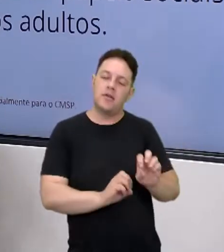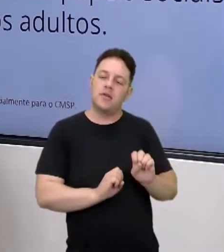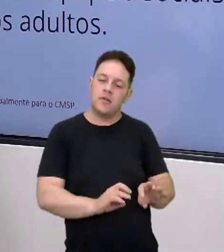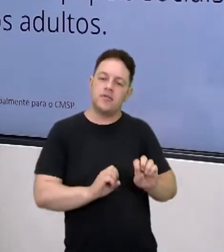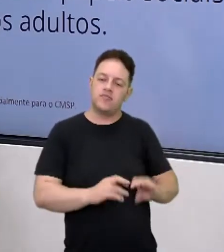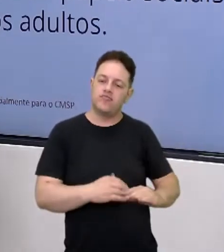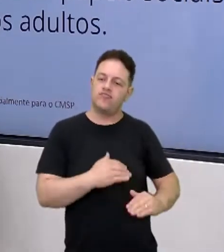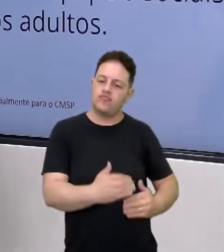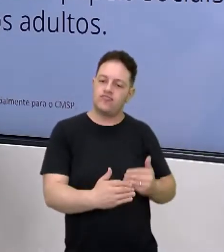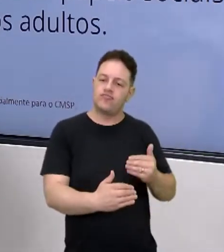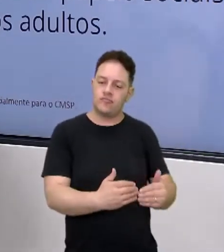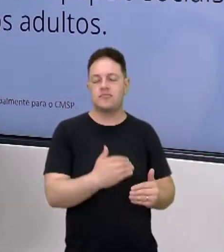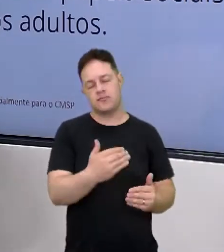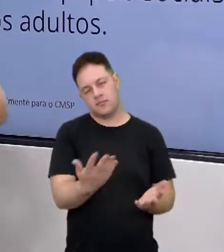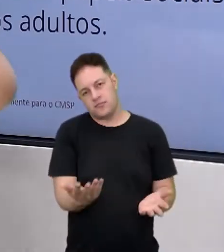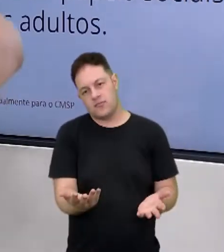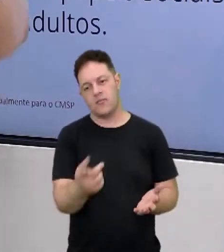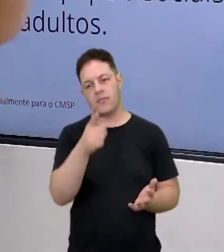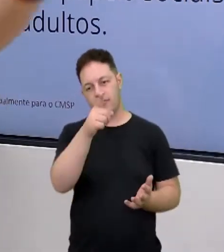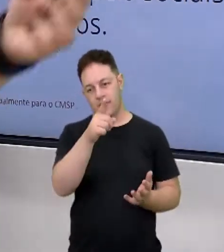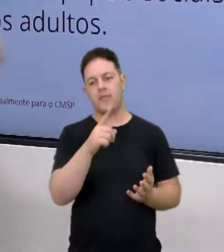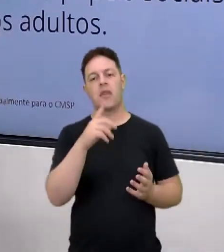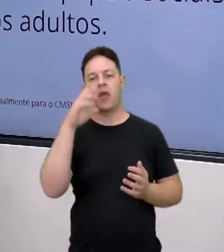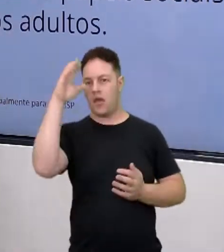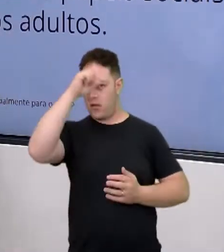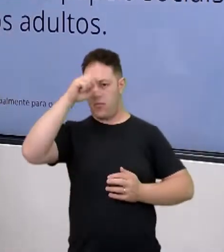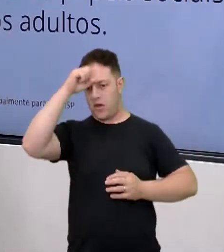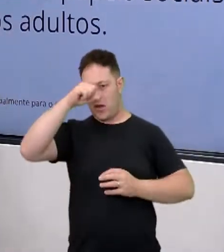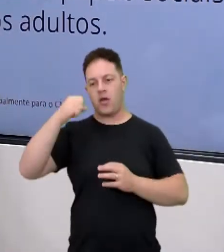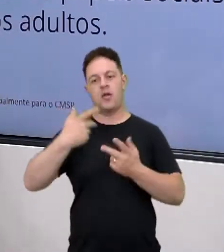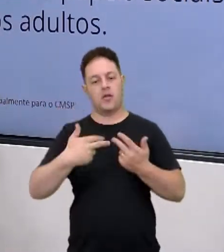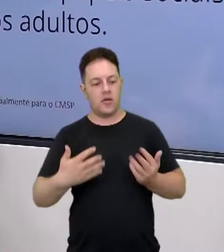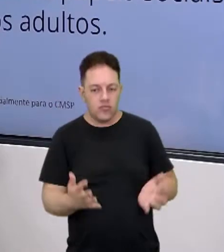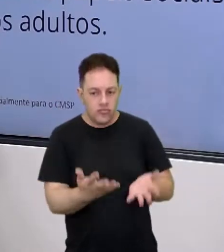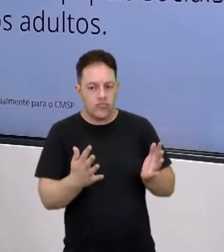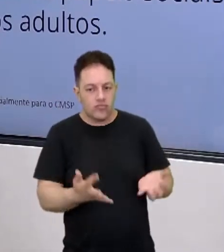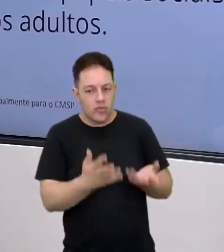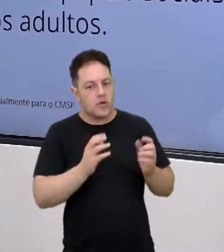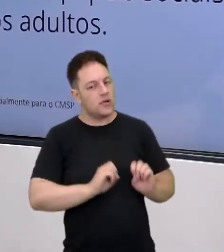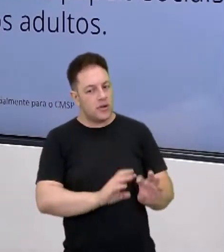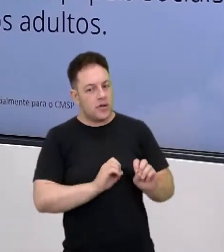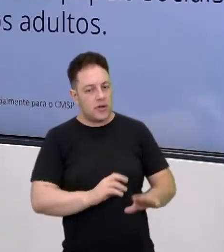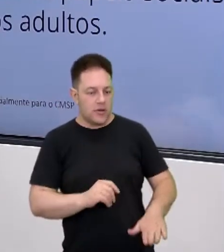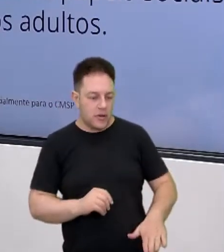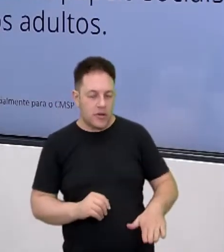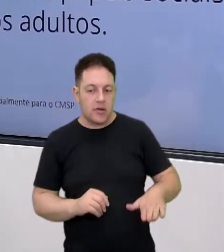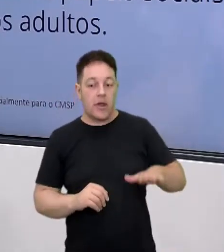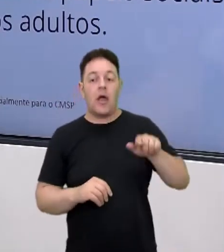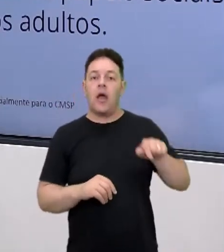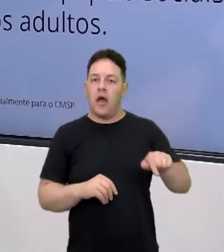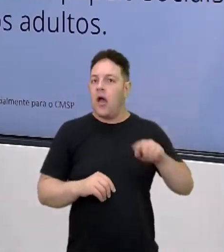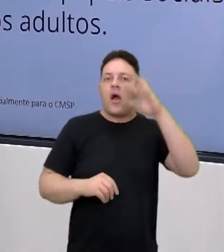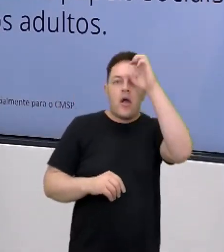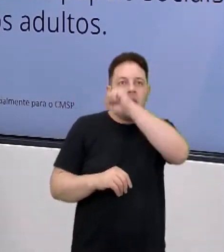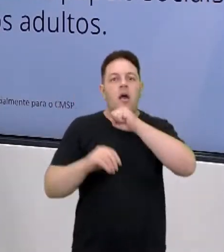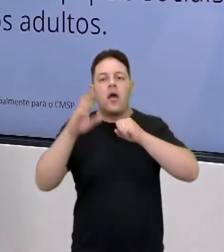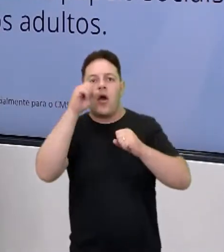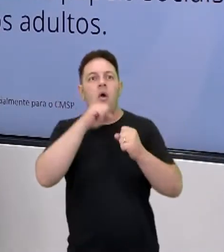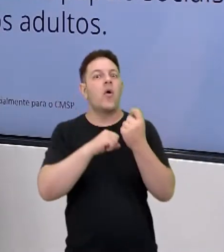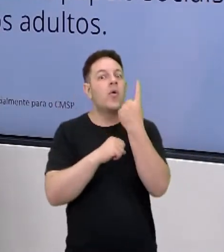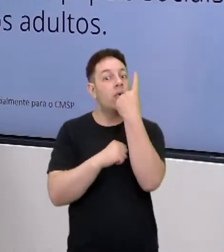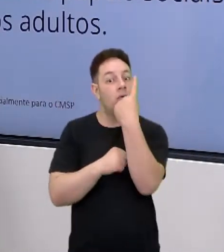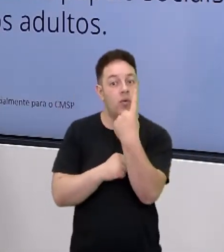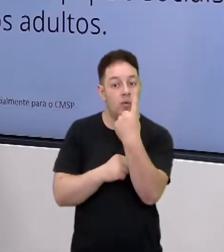né, na criança, claro, você começa esse aprendizado e esse incentivo sempre, mas a criança aprende assim,